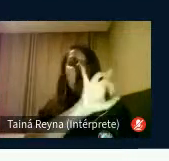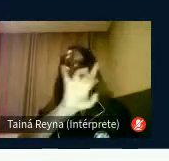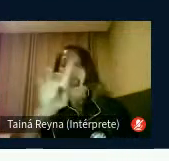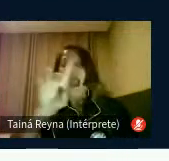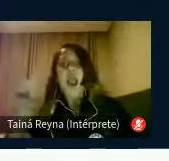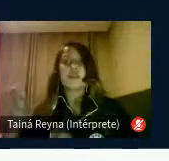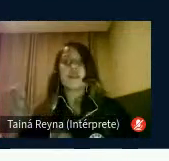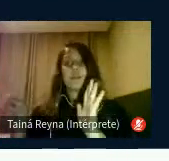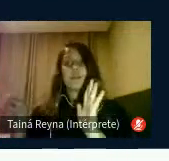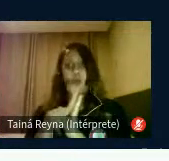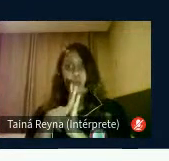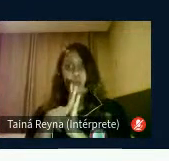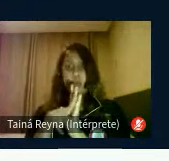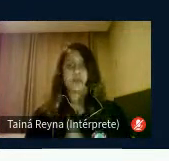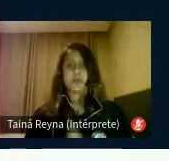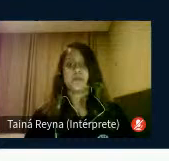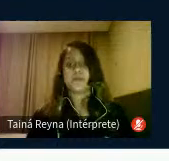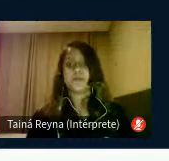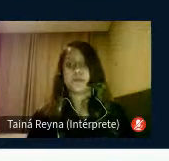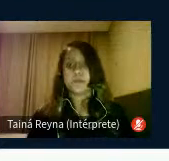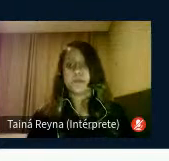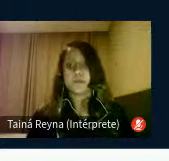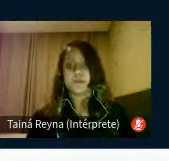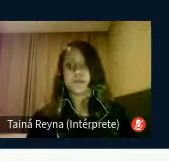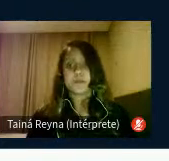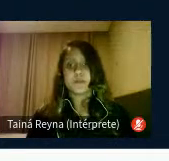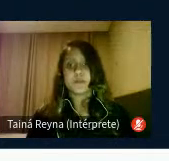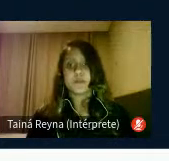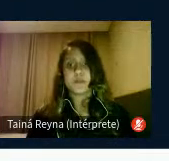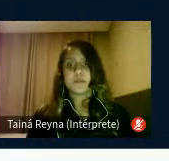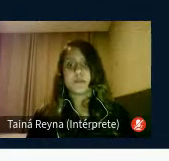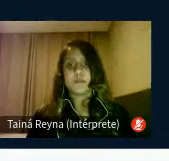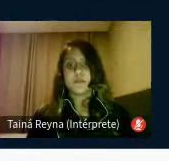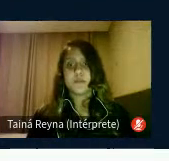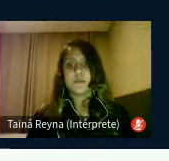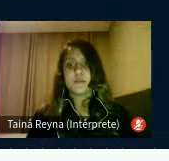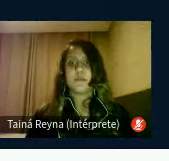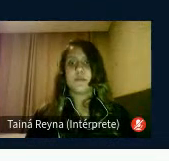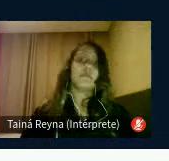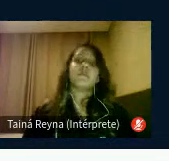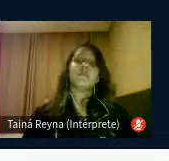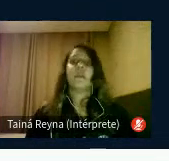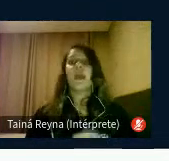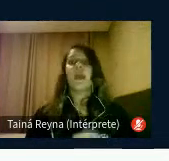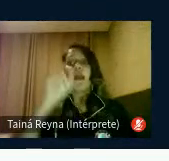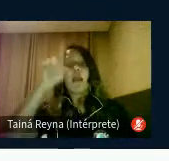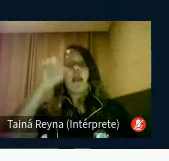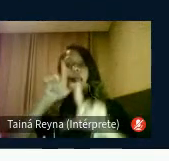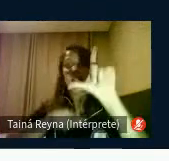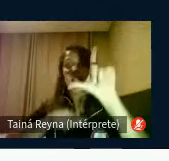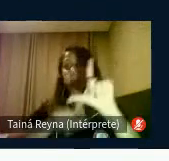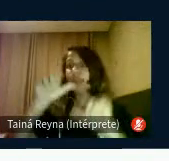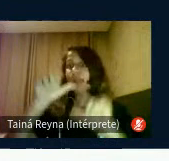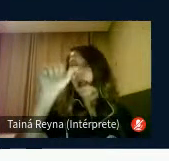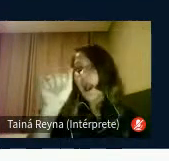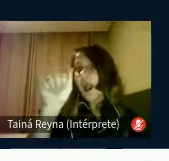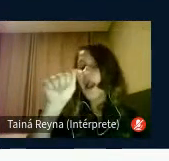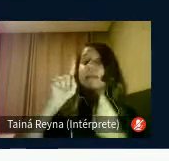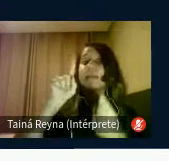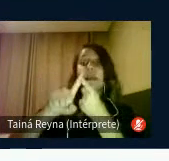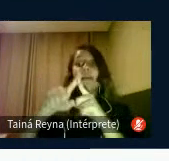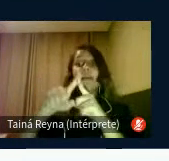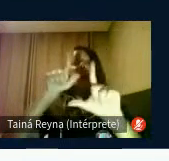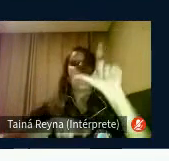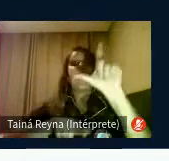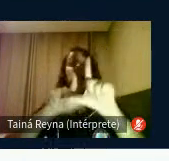uma das cidades está no hemisfério oriental, com a A e a letra D, tá? Então, nesse caso, nessa questão